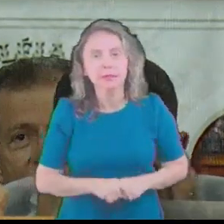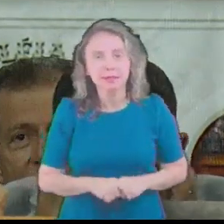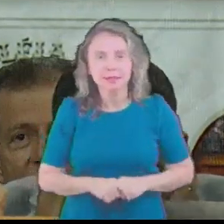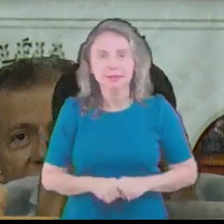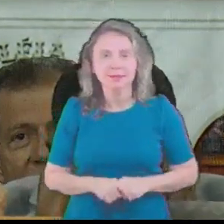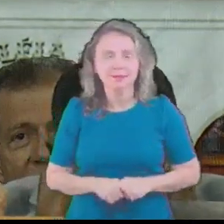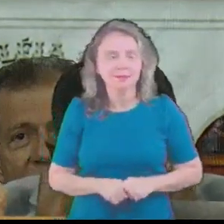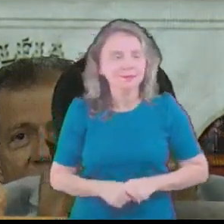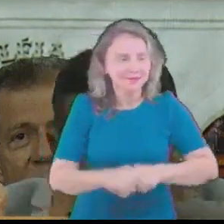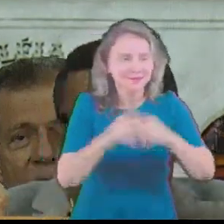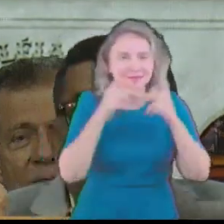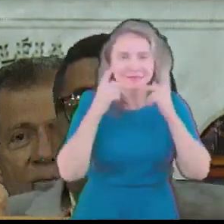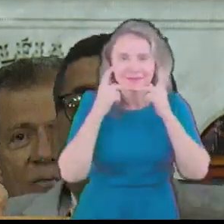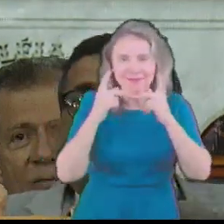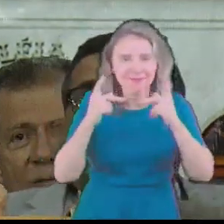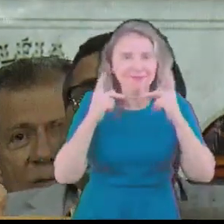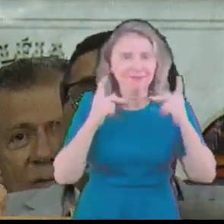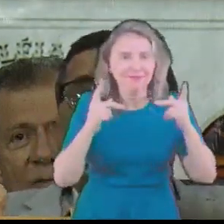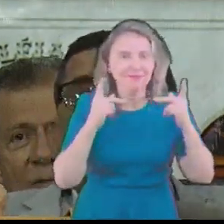a pregação do monte.